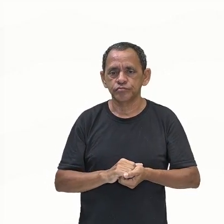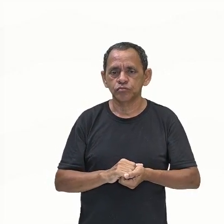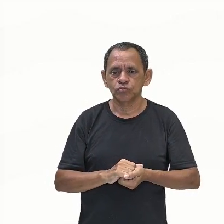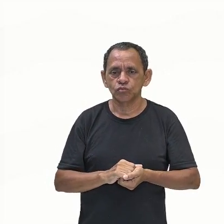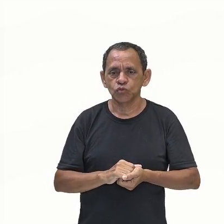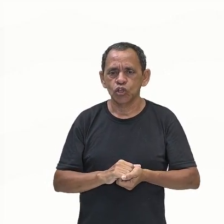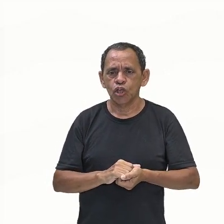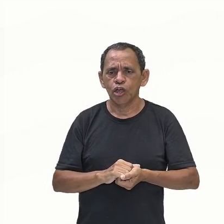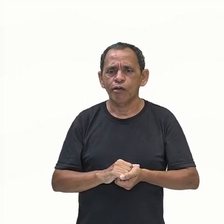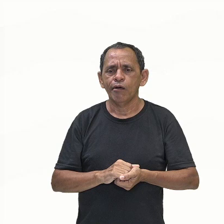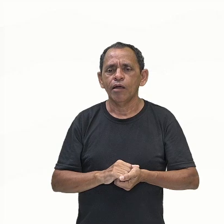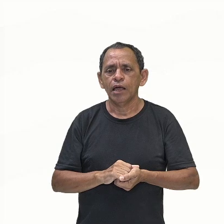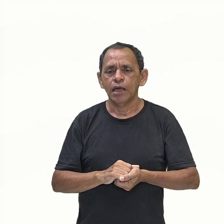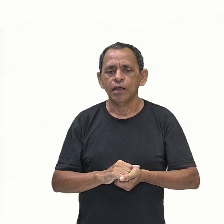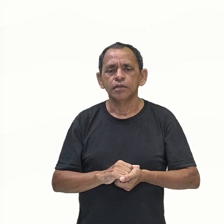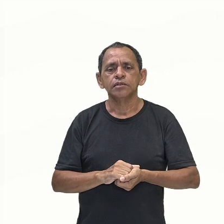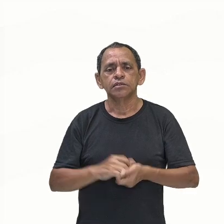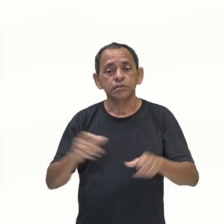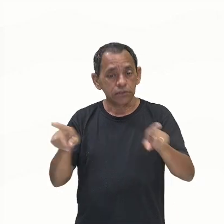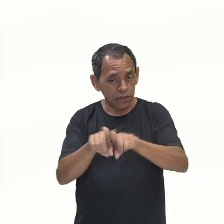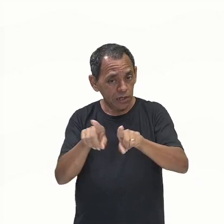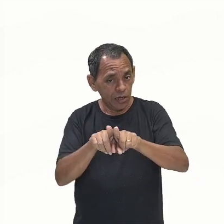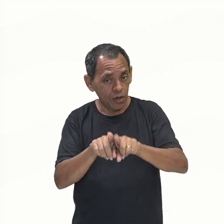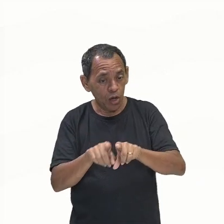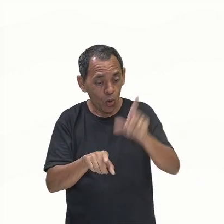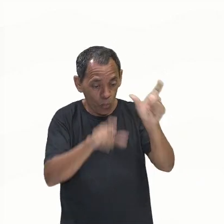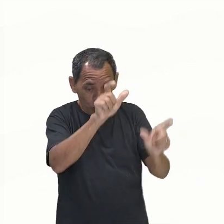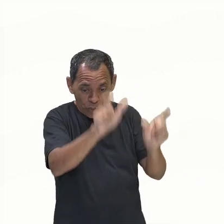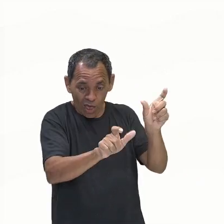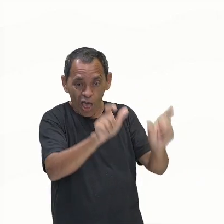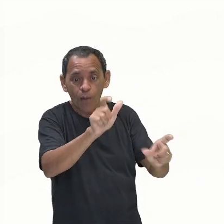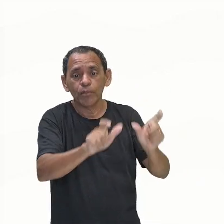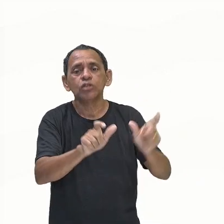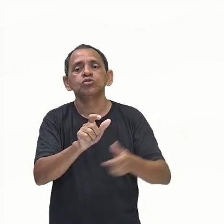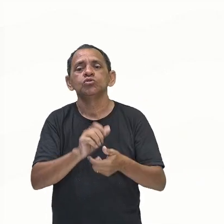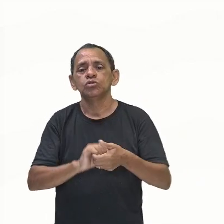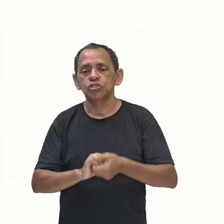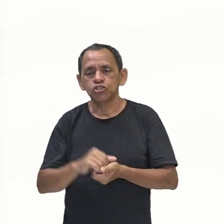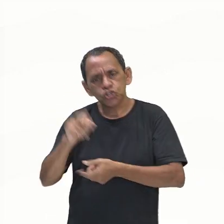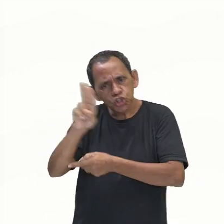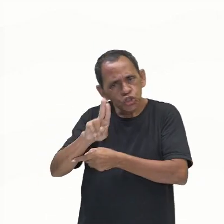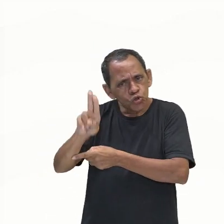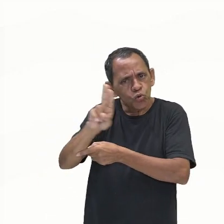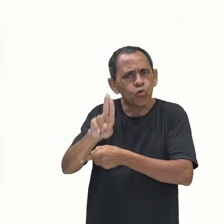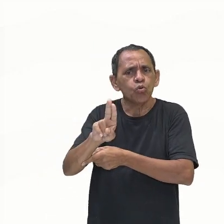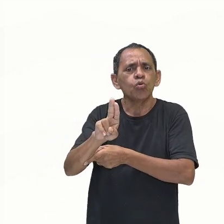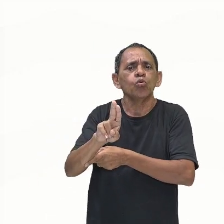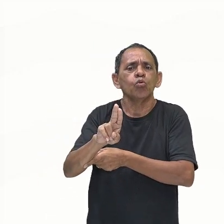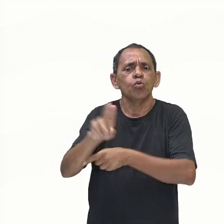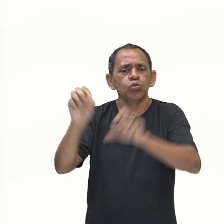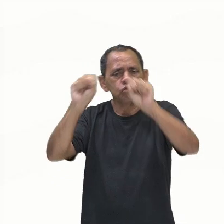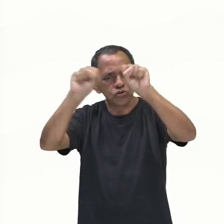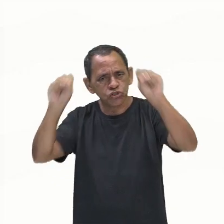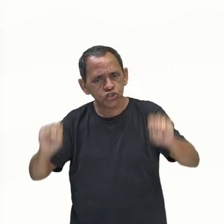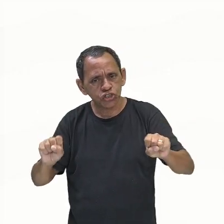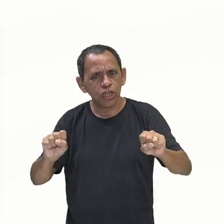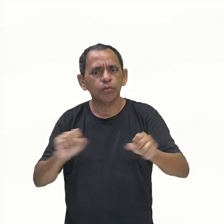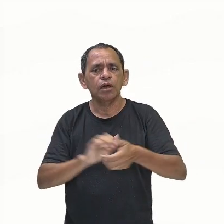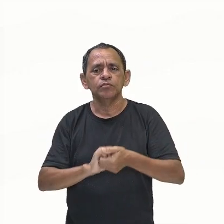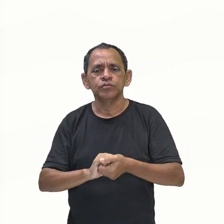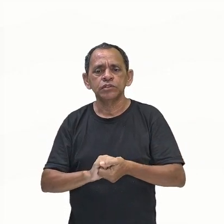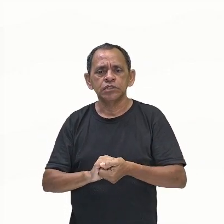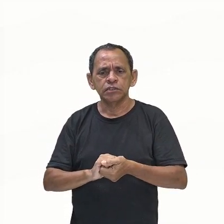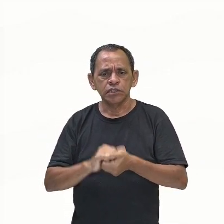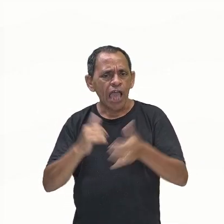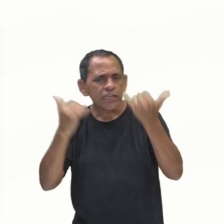que operam esse sistema, e dataware quer dizer aqueles dados que são utilizados ali para